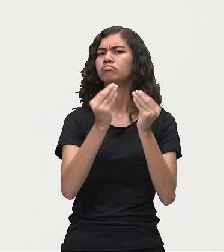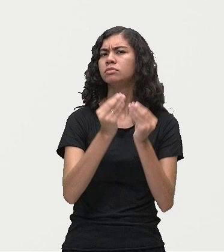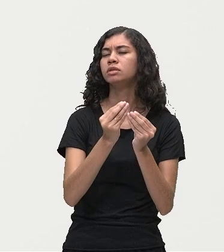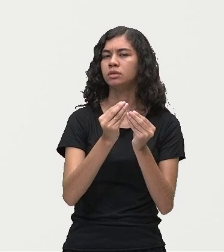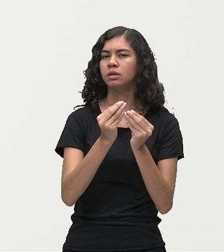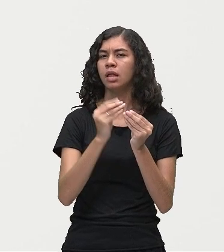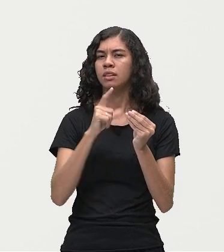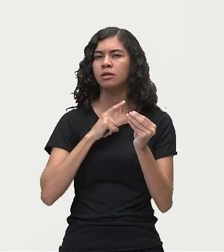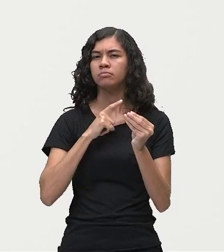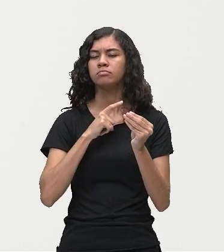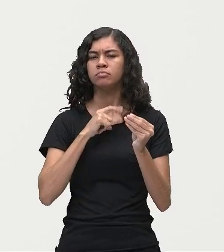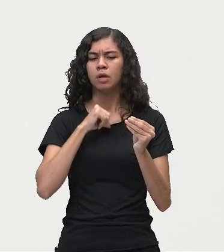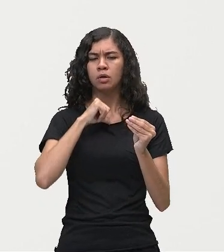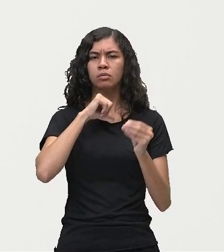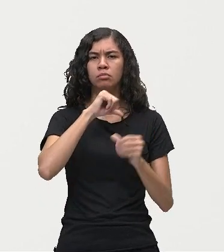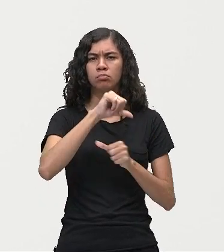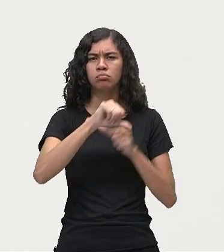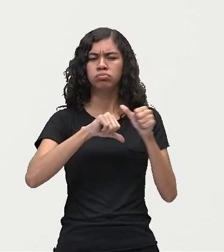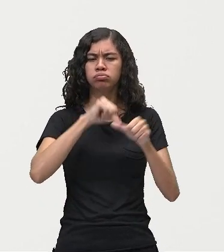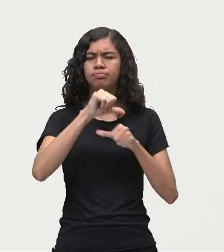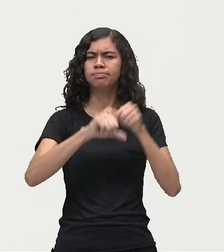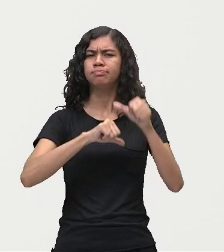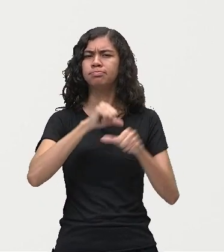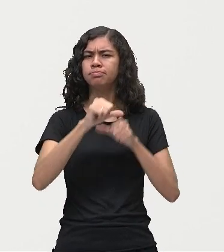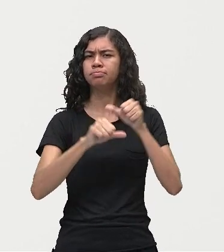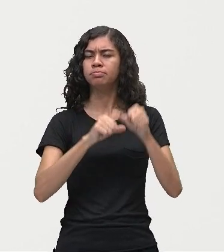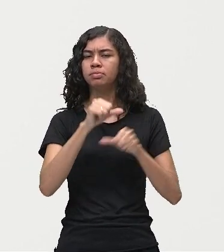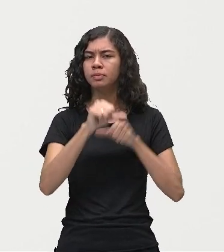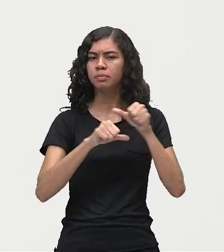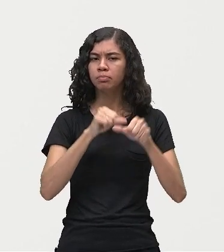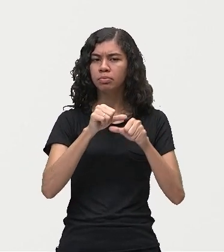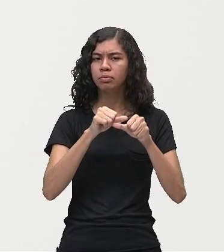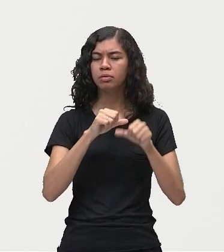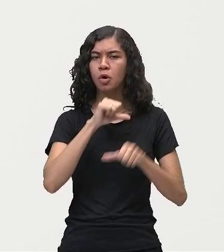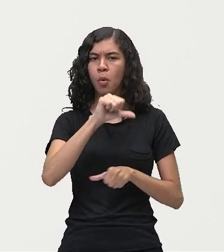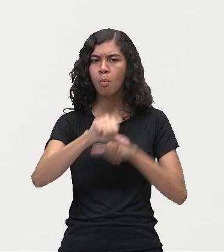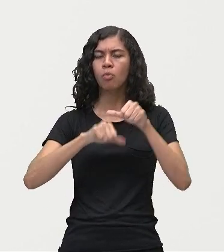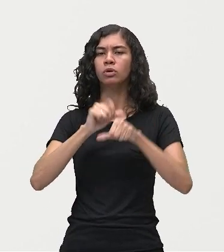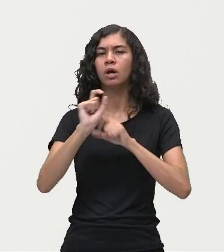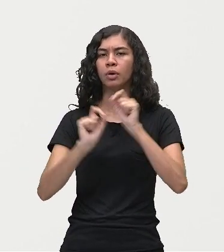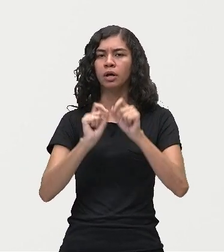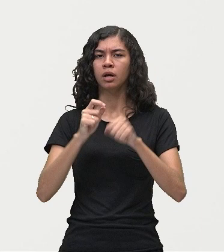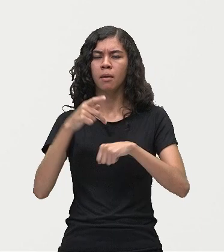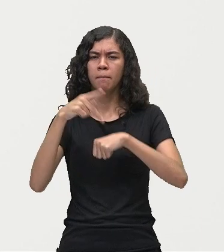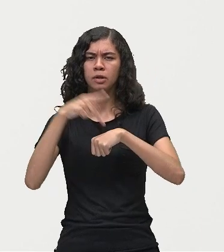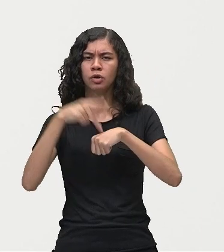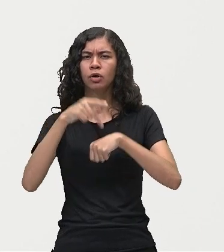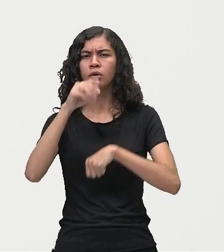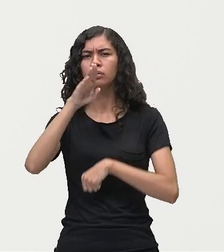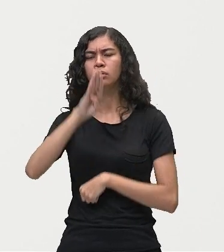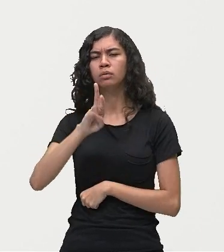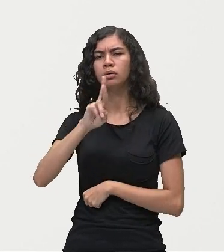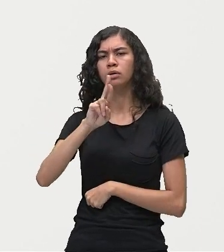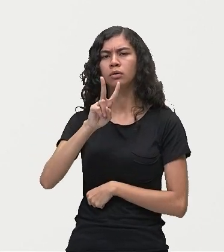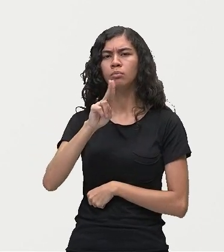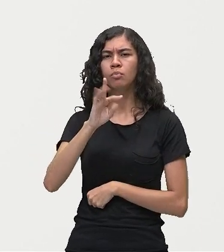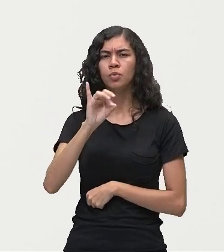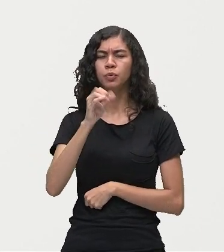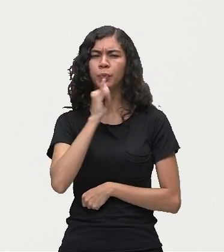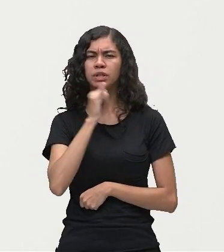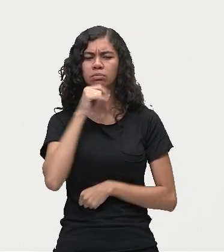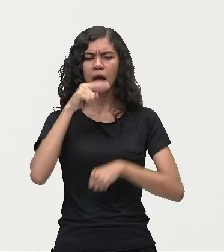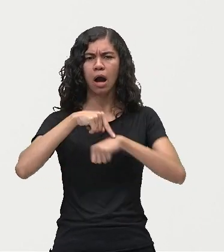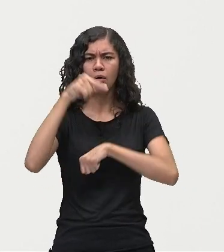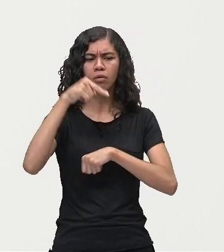por processo de refinamento a partir do petróleo bruto. O que é o petróleo bruto? O petróleo bruto é do jeito que ele